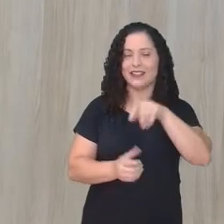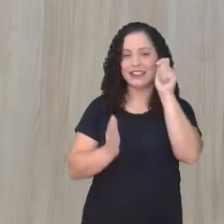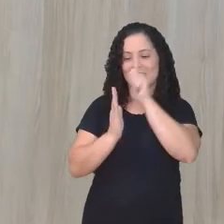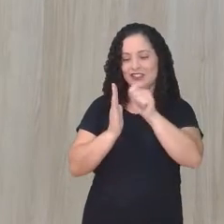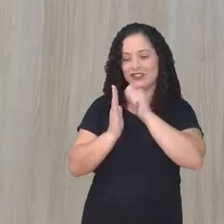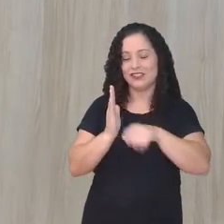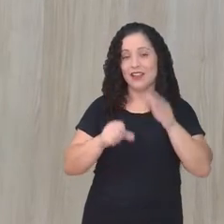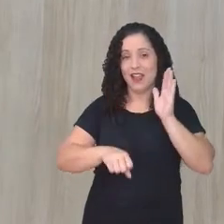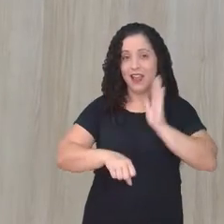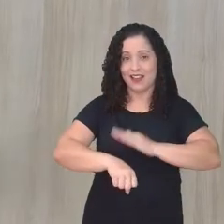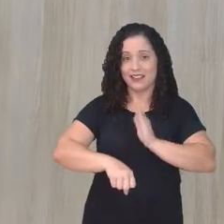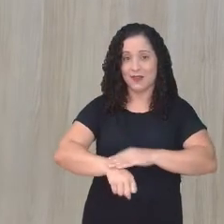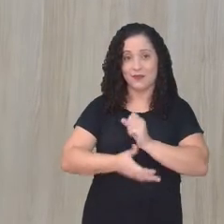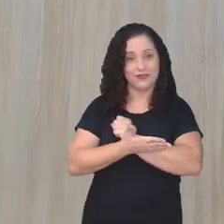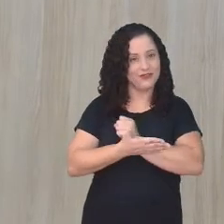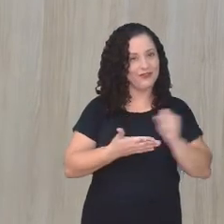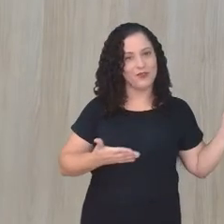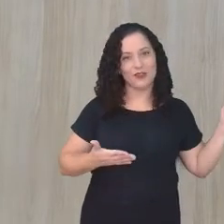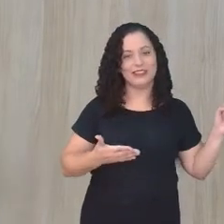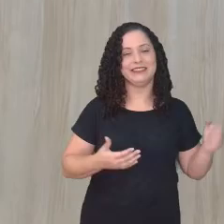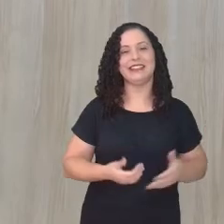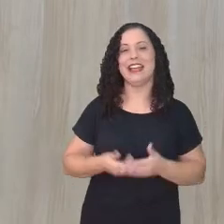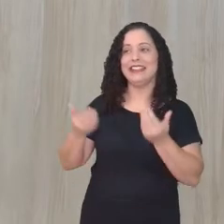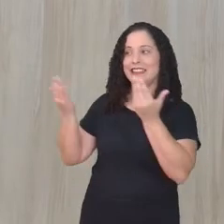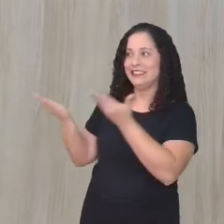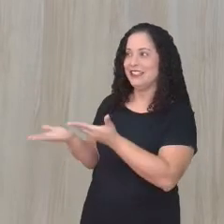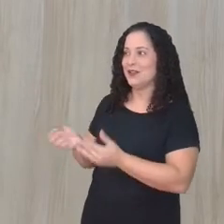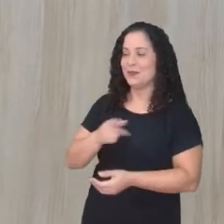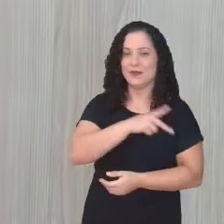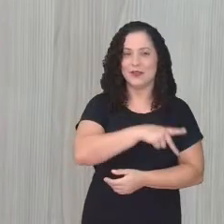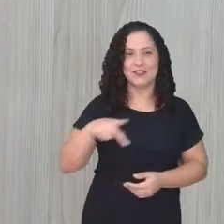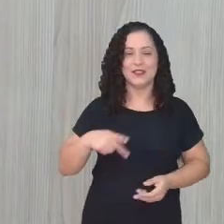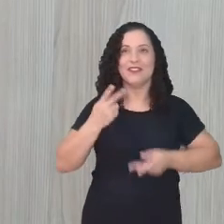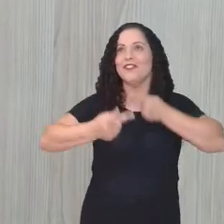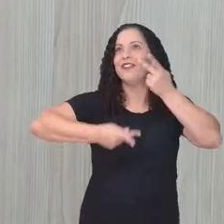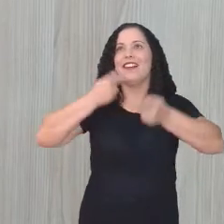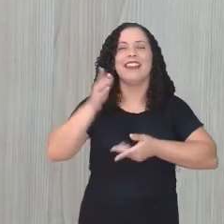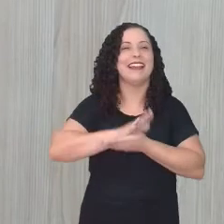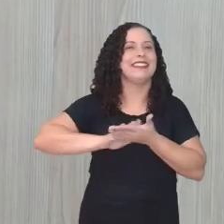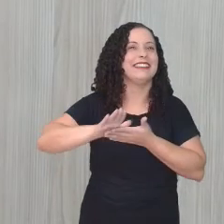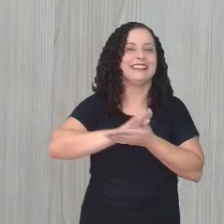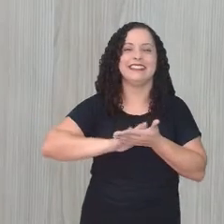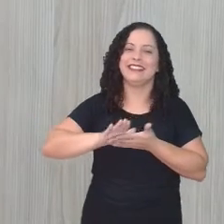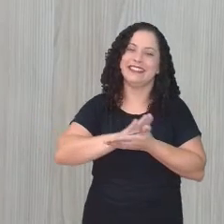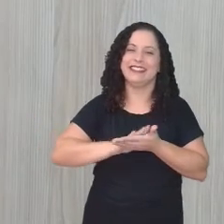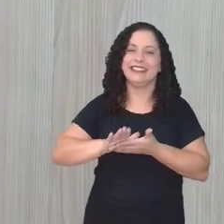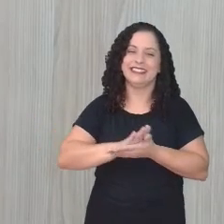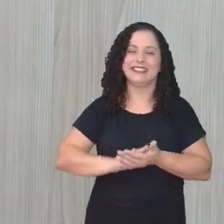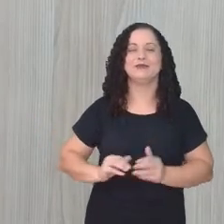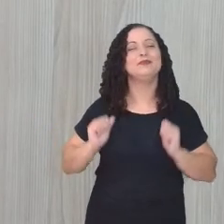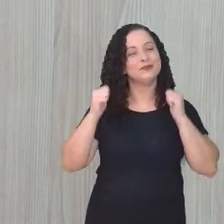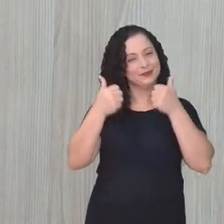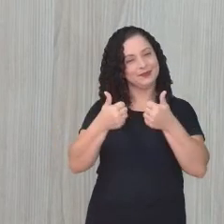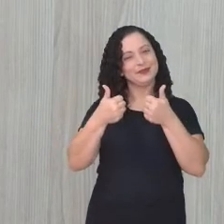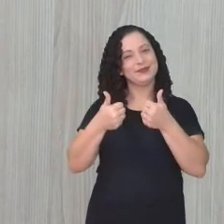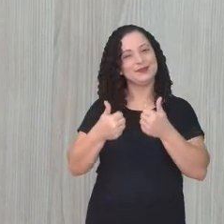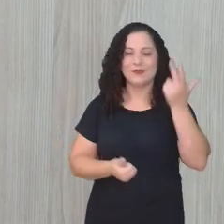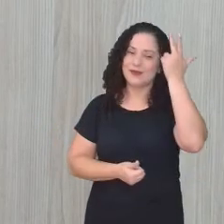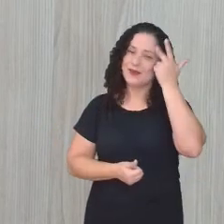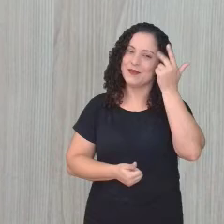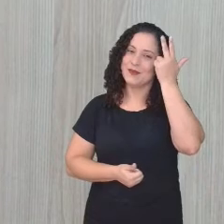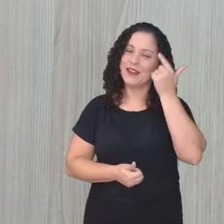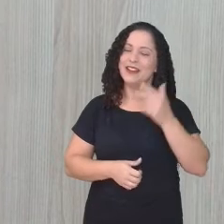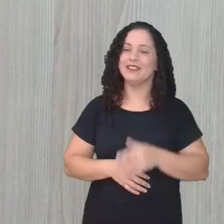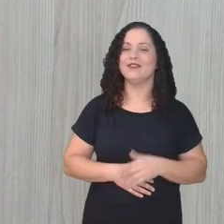aula foi embora e eu quase não deixei nem você falar. Falei como papagaio Tudo hoje. bem, professora Adriana, não se aperrei